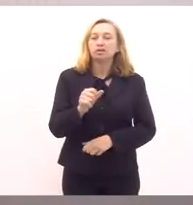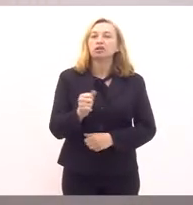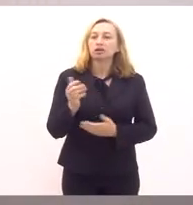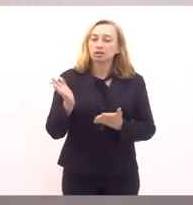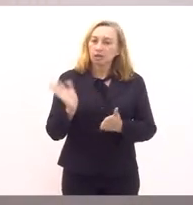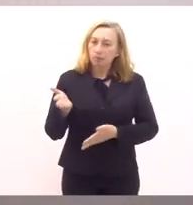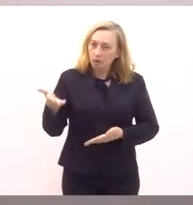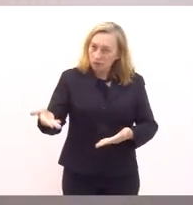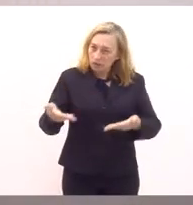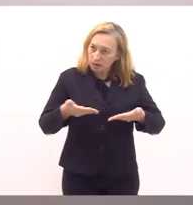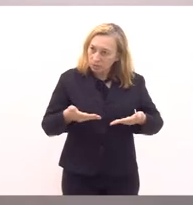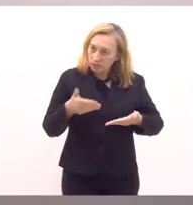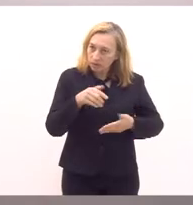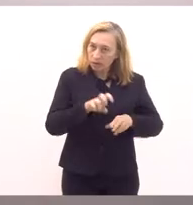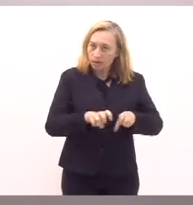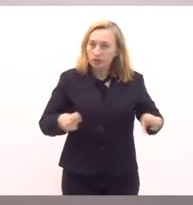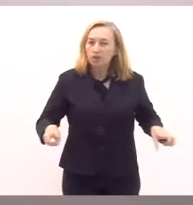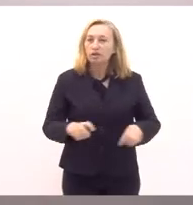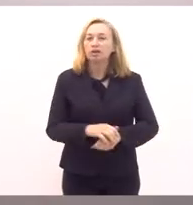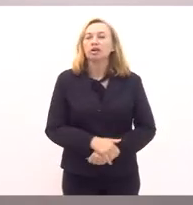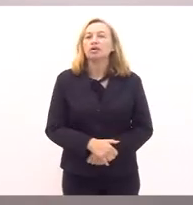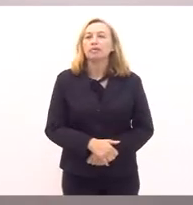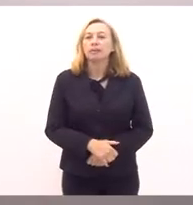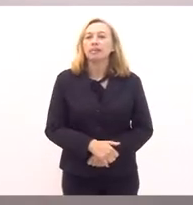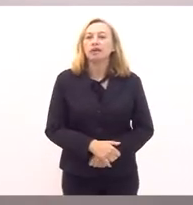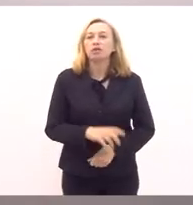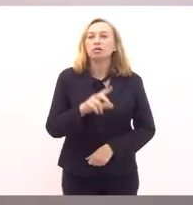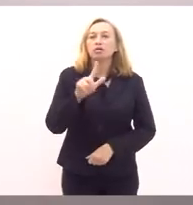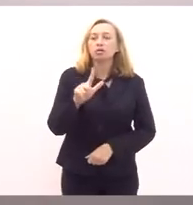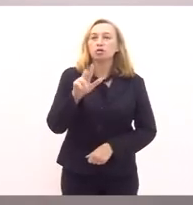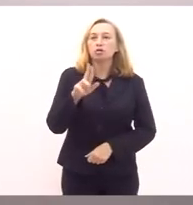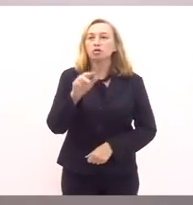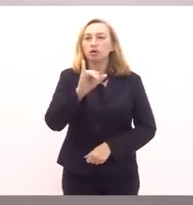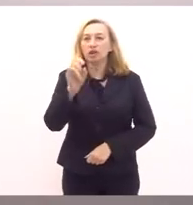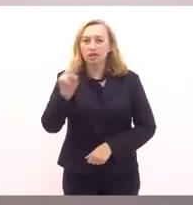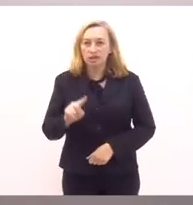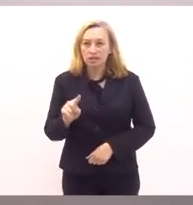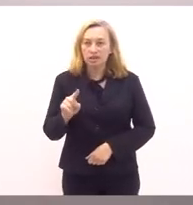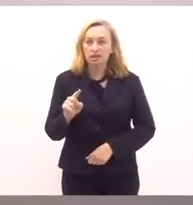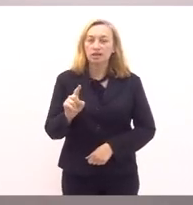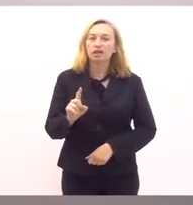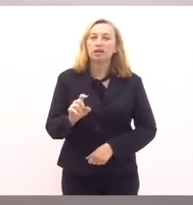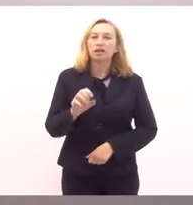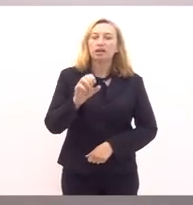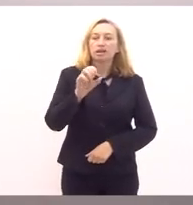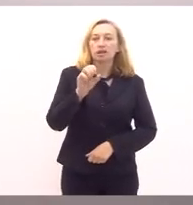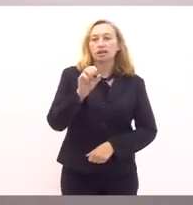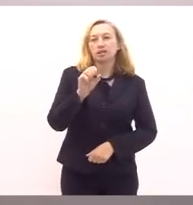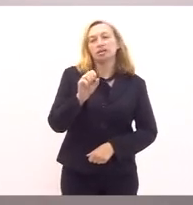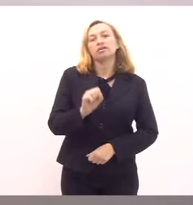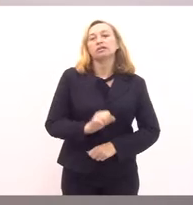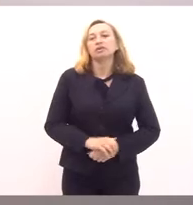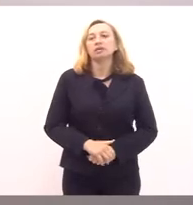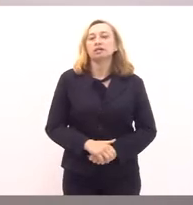pode vir para cá, companheiro Luiz Edmundo, da NCST,